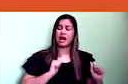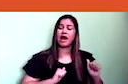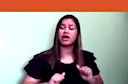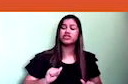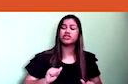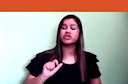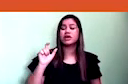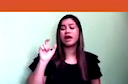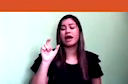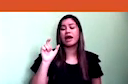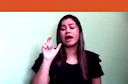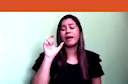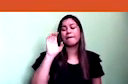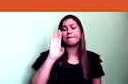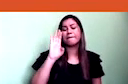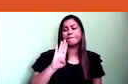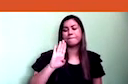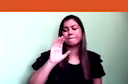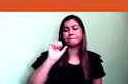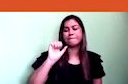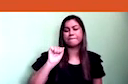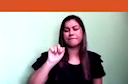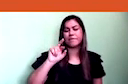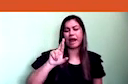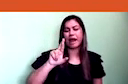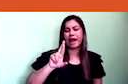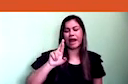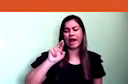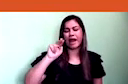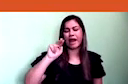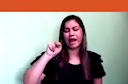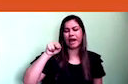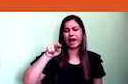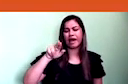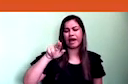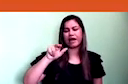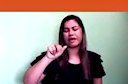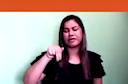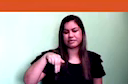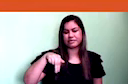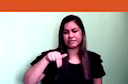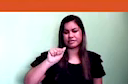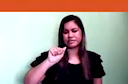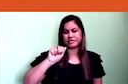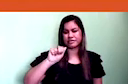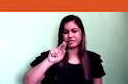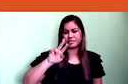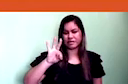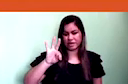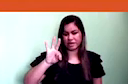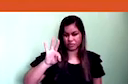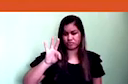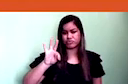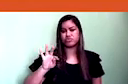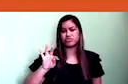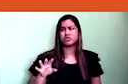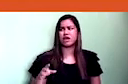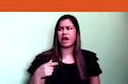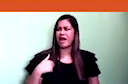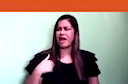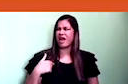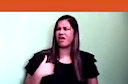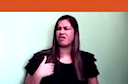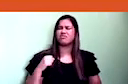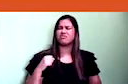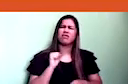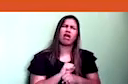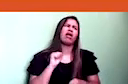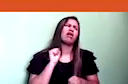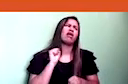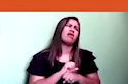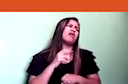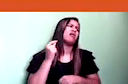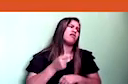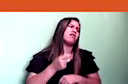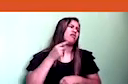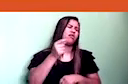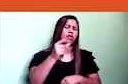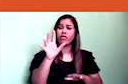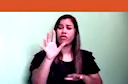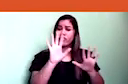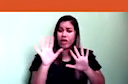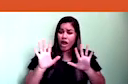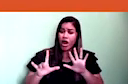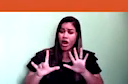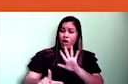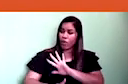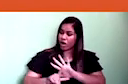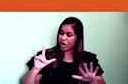função do momento que estamos vivendo. Então, não perca tempo, procure um especialista, né? Afinal de contas, quanto mais cedo